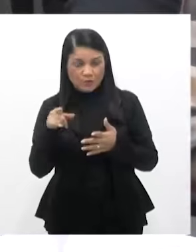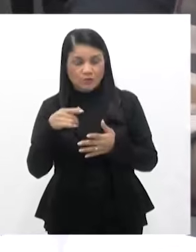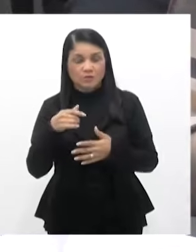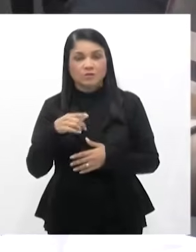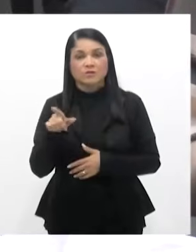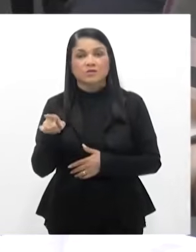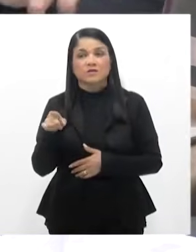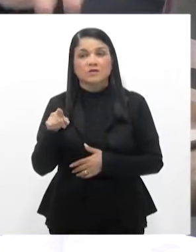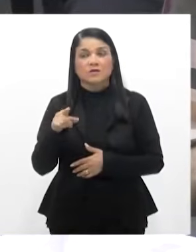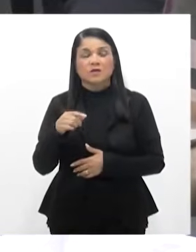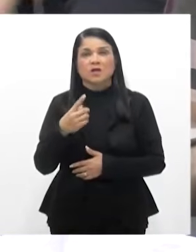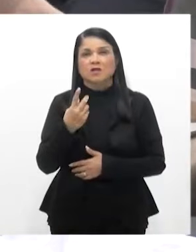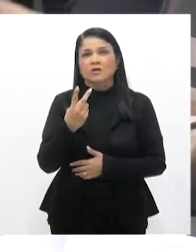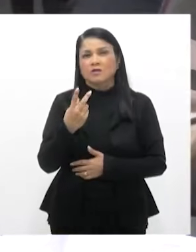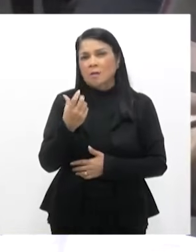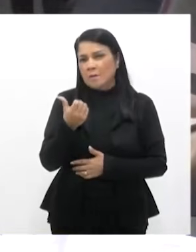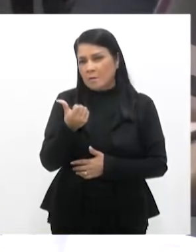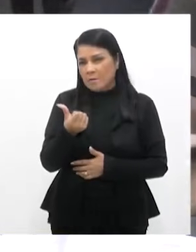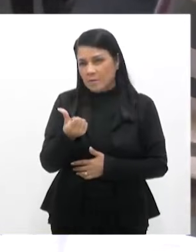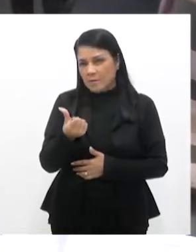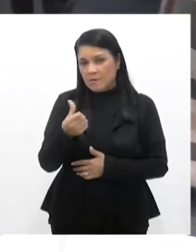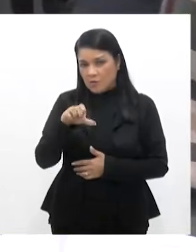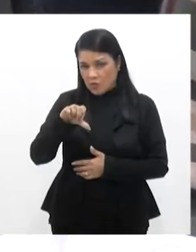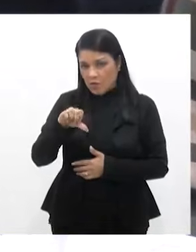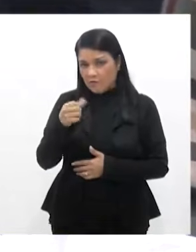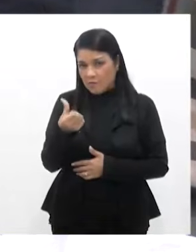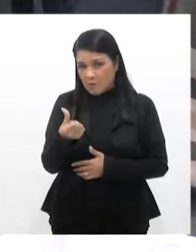969 é depois da